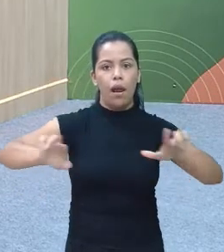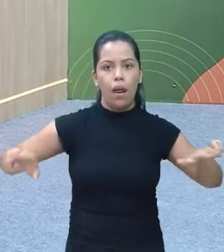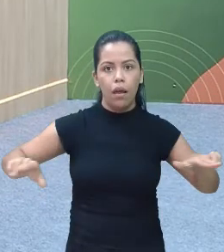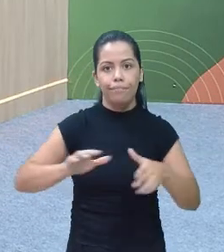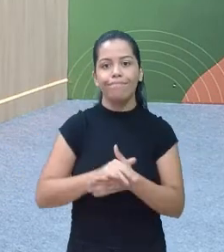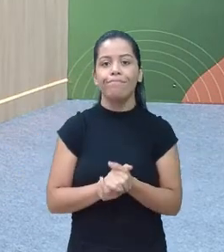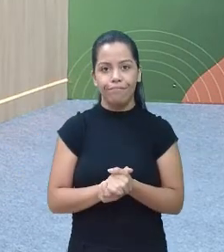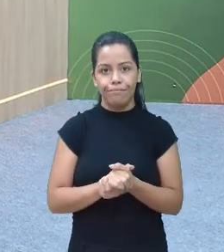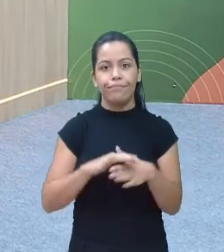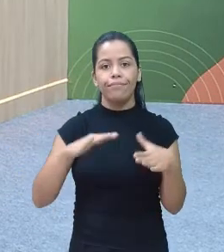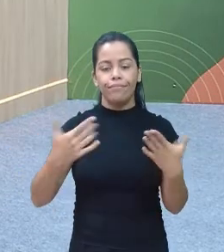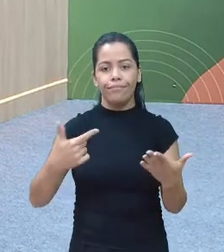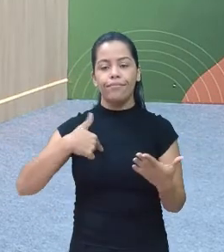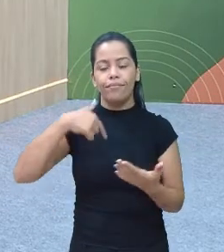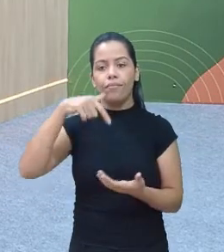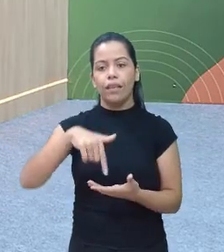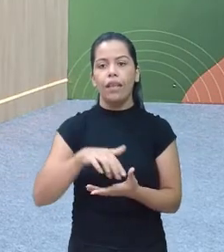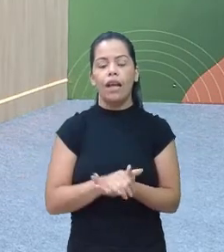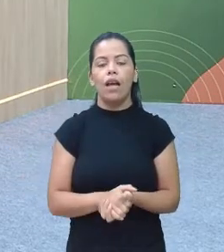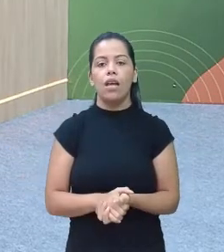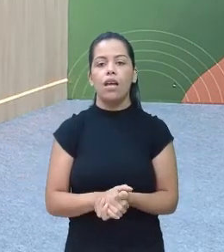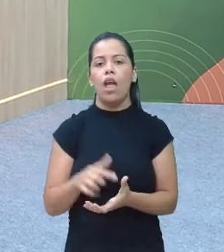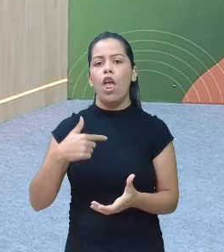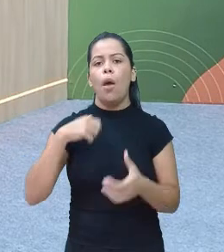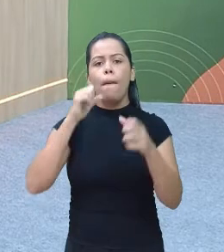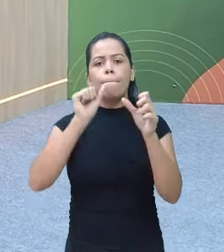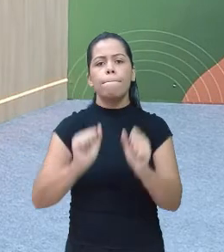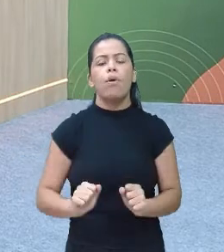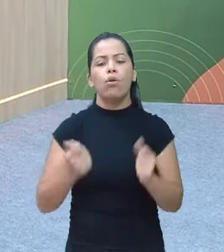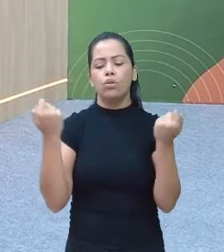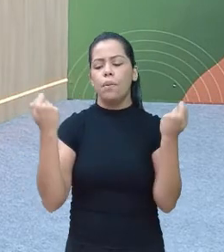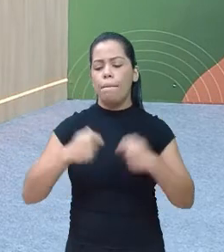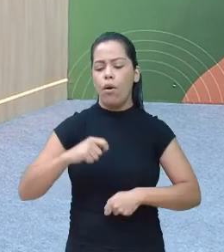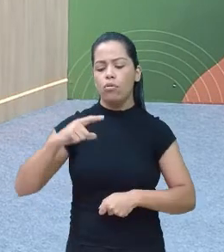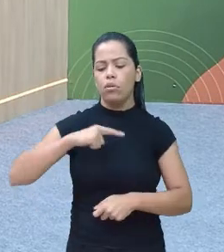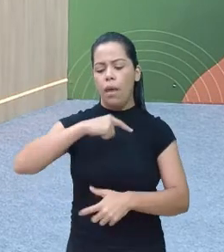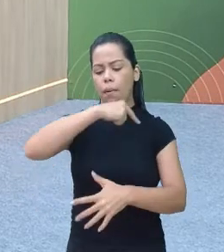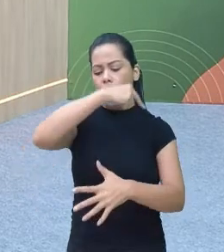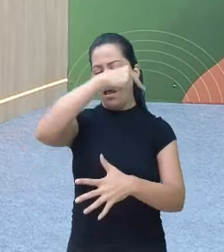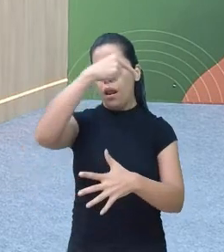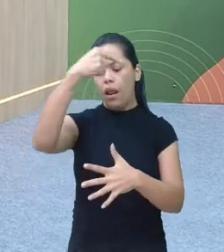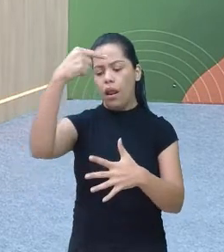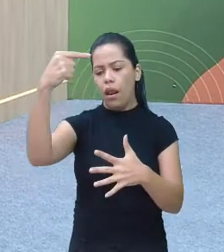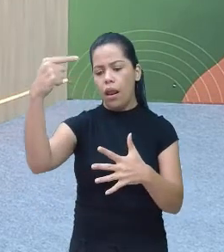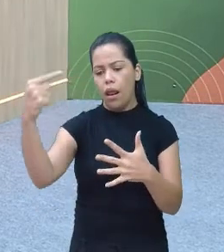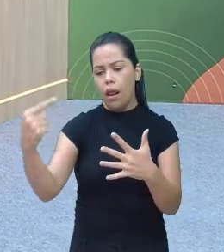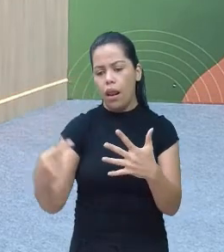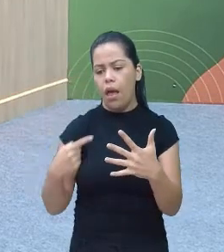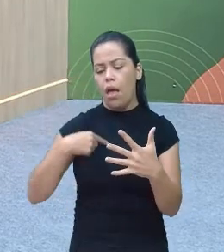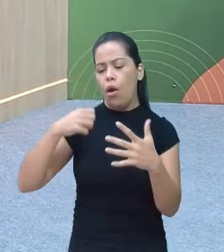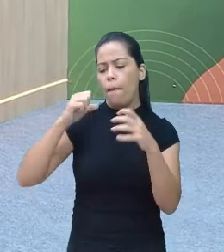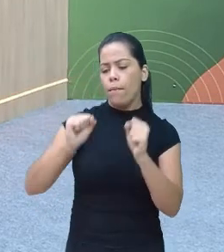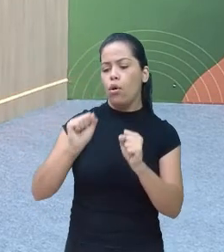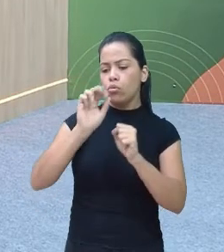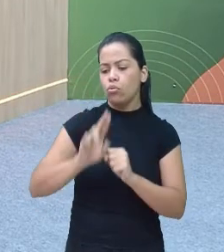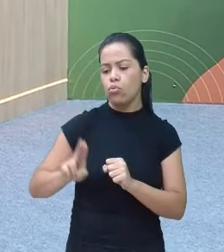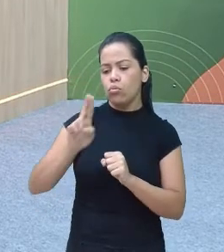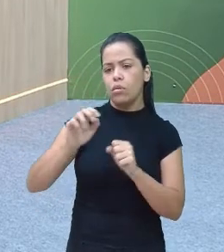mais atrativo. Eu posso ter 1001 possibilidades. Aqui eu posso usar um vídeo, eu posso usar uma foto, coisas